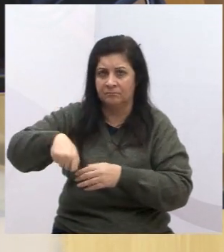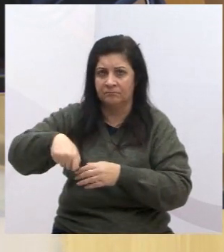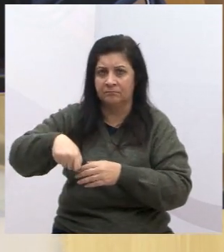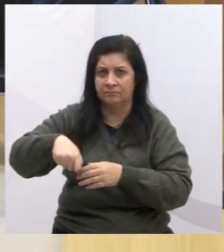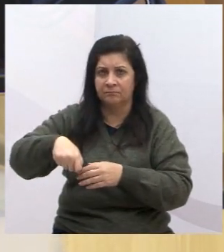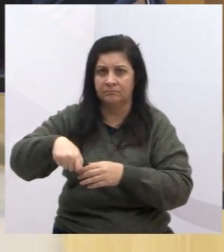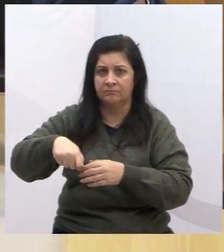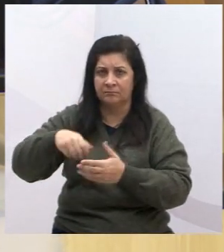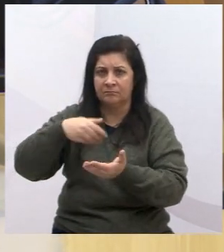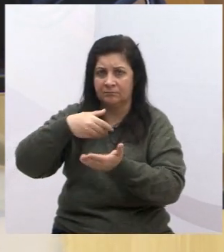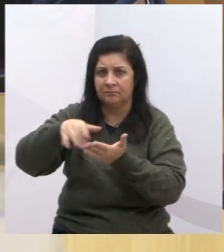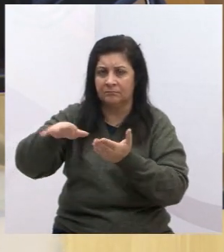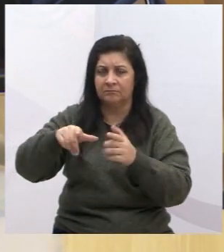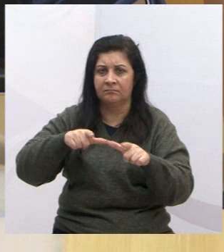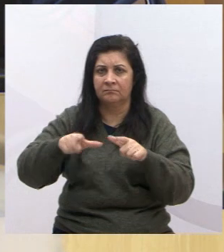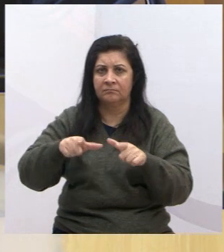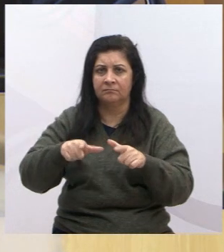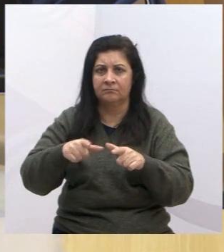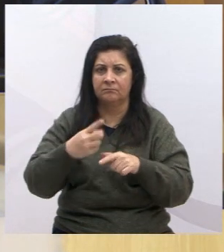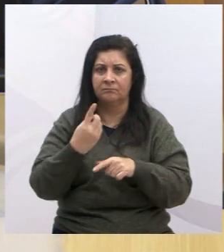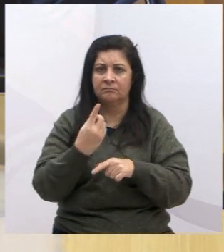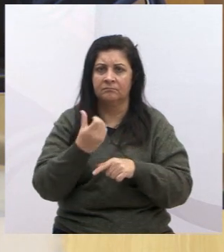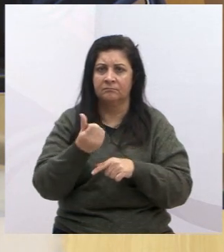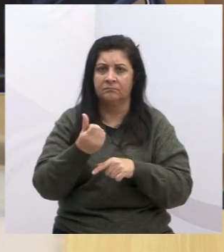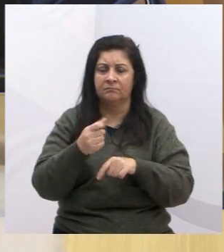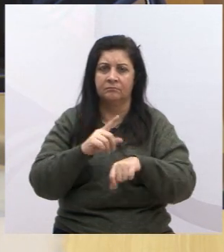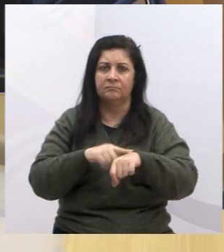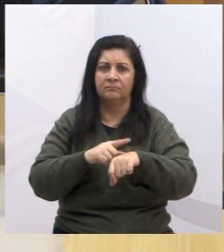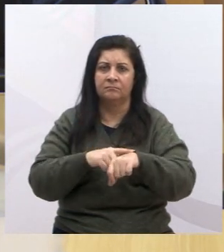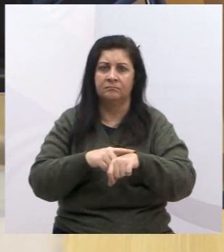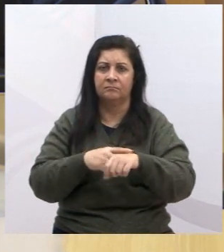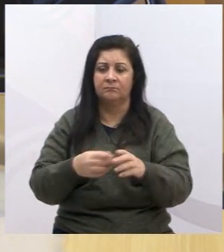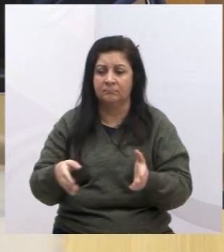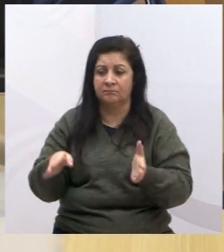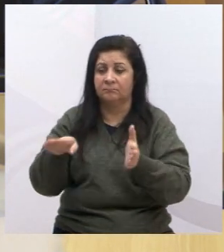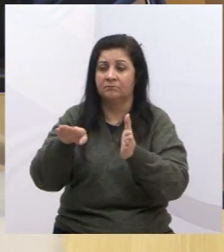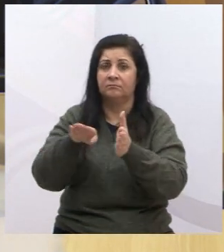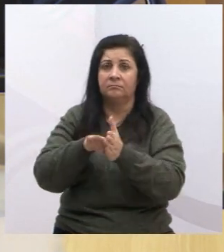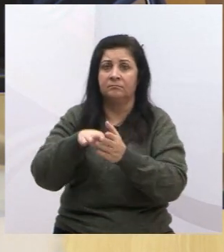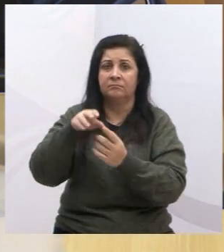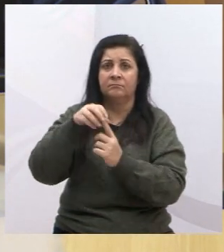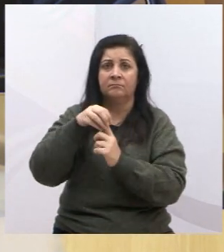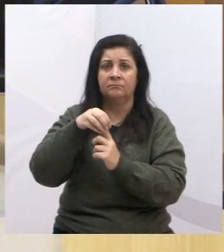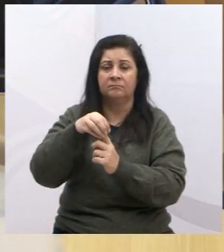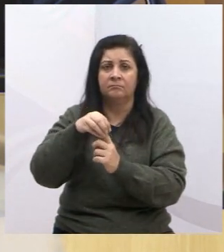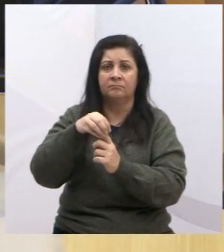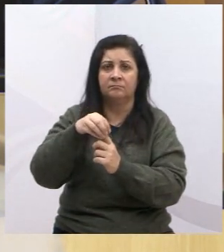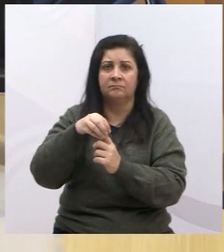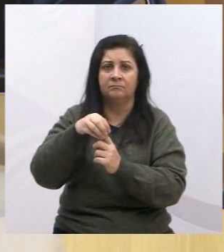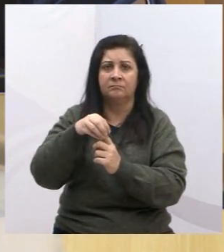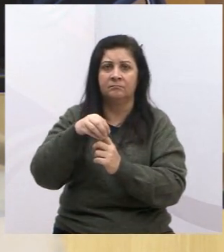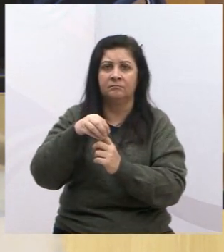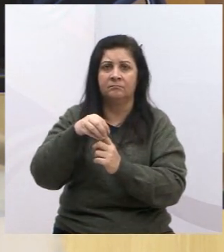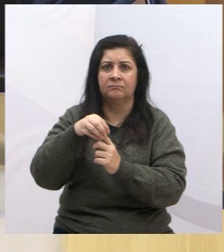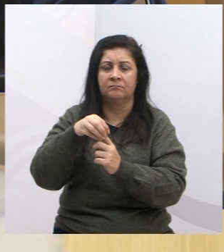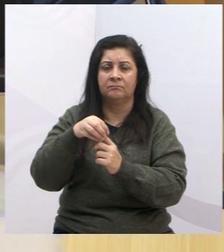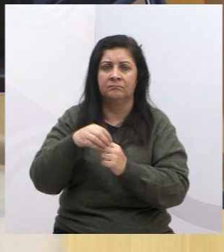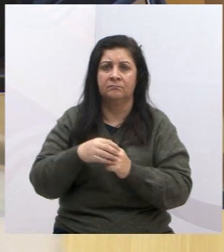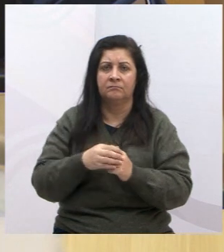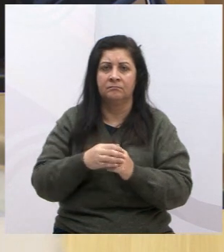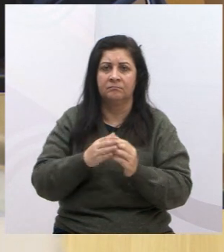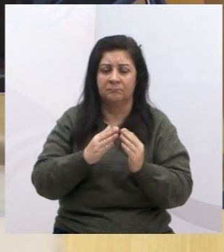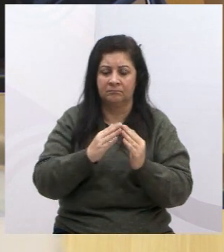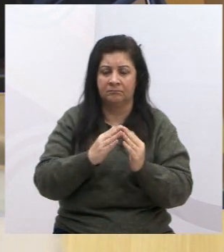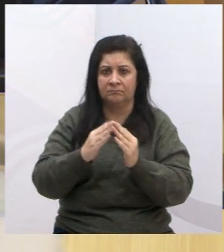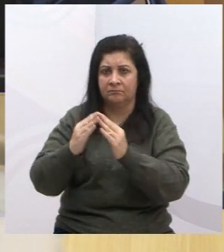trabalhador 16 horas. E ao chegarem no ponto de parada dos ônibus, ao lado da unidade